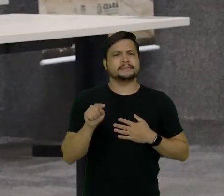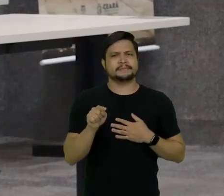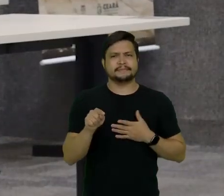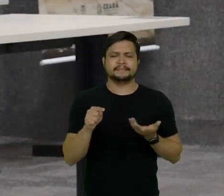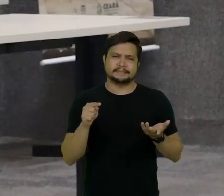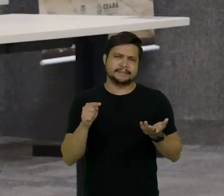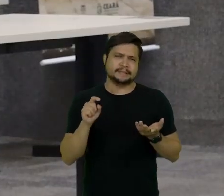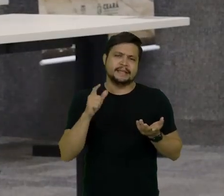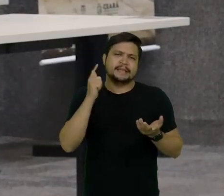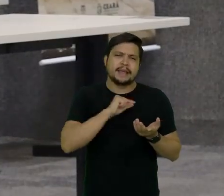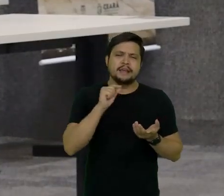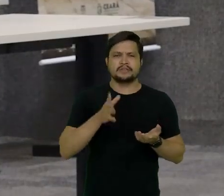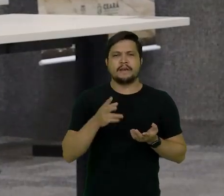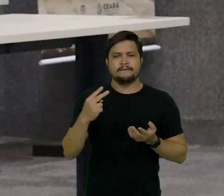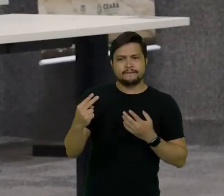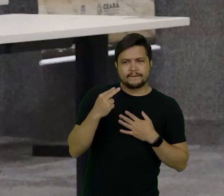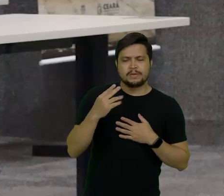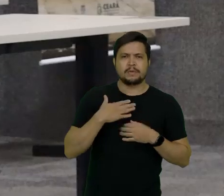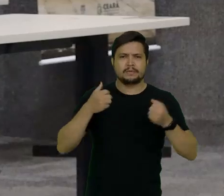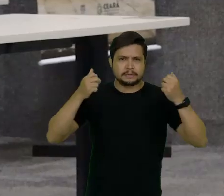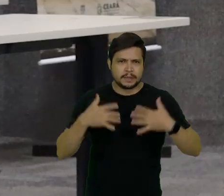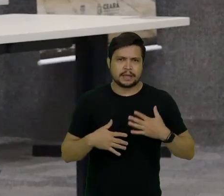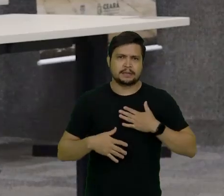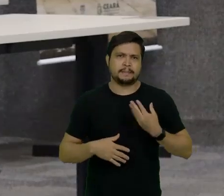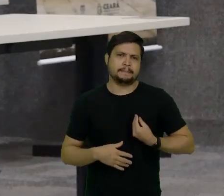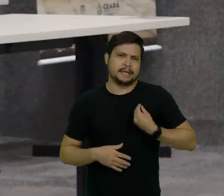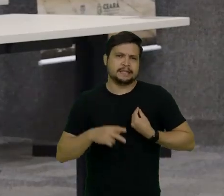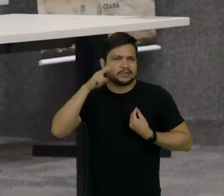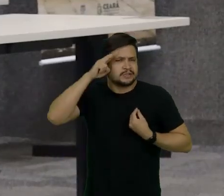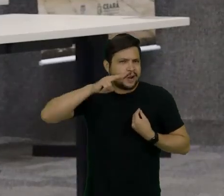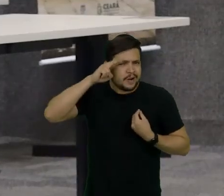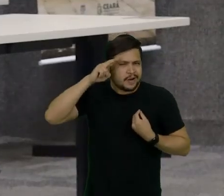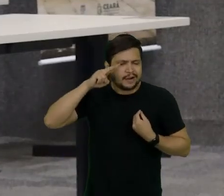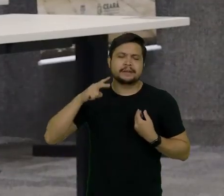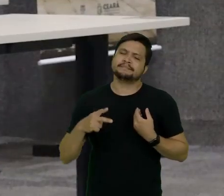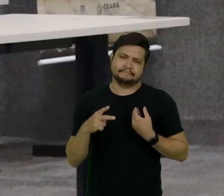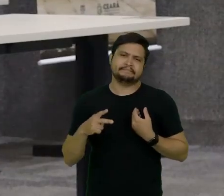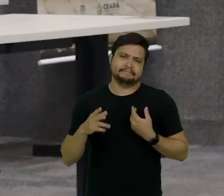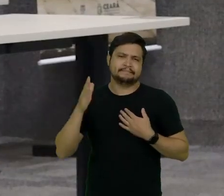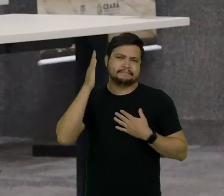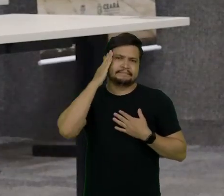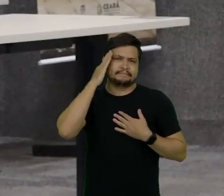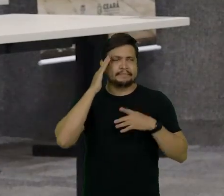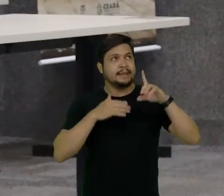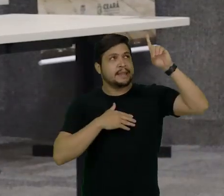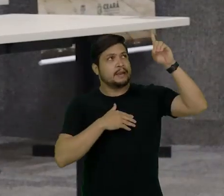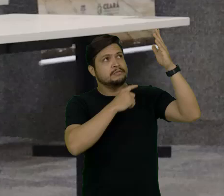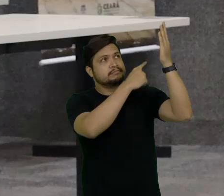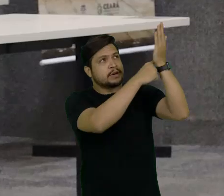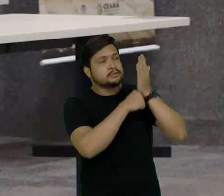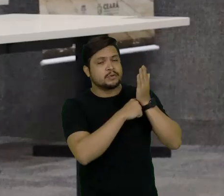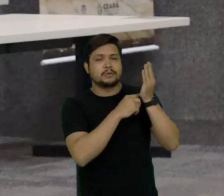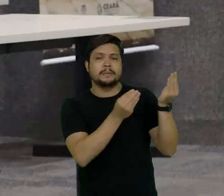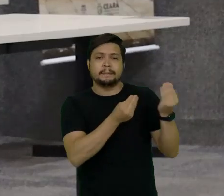com tudo de cabeça aqui. Acho que quem já me viu aí falando um pouco sobre essa minha história sabe que foi a janela que